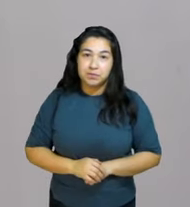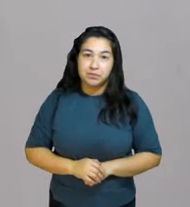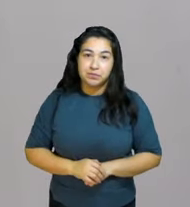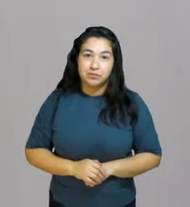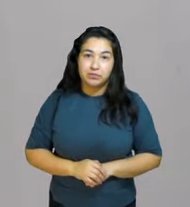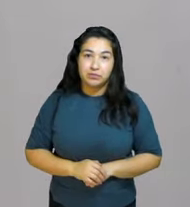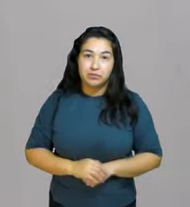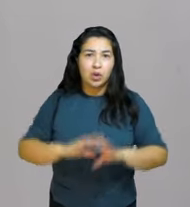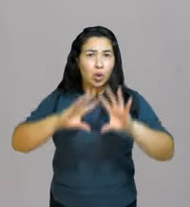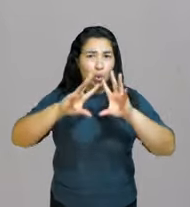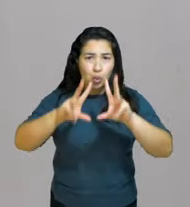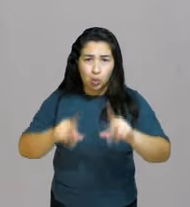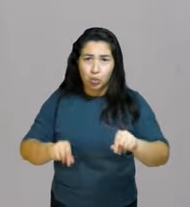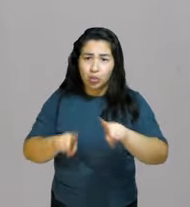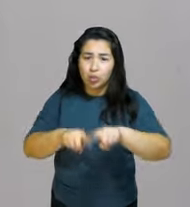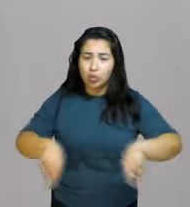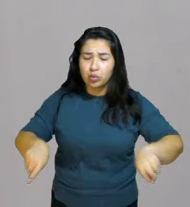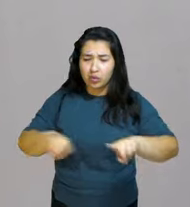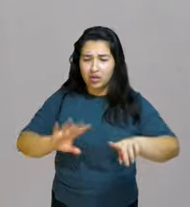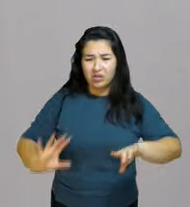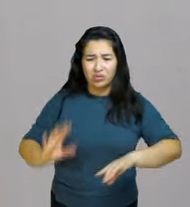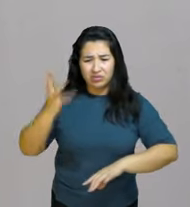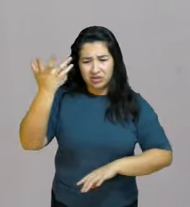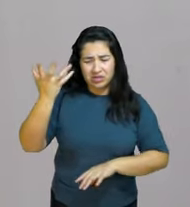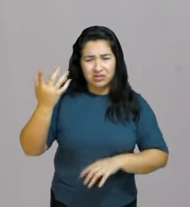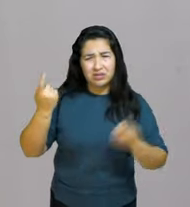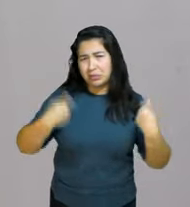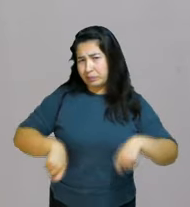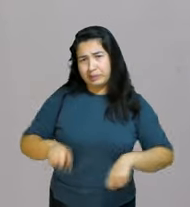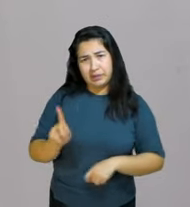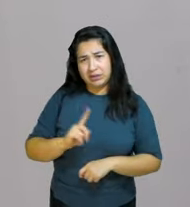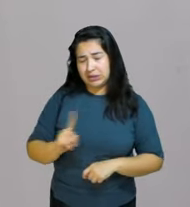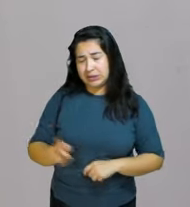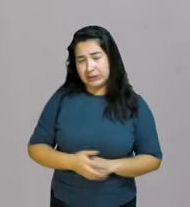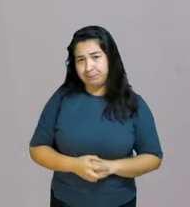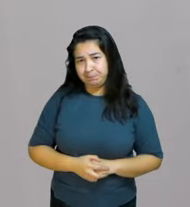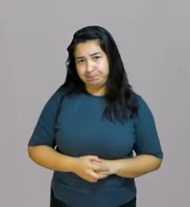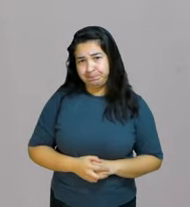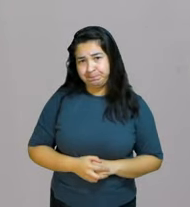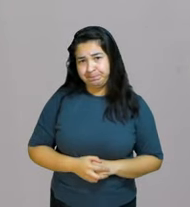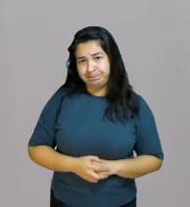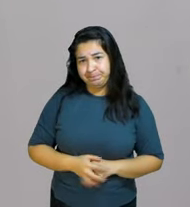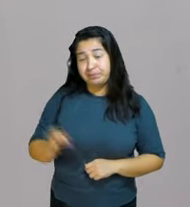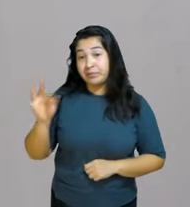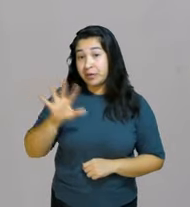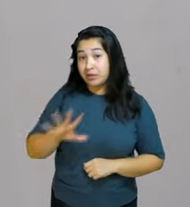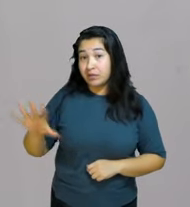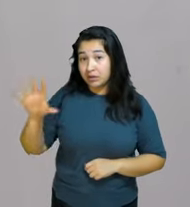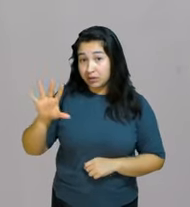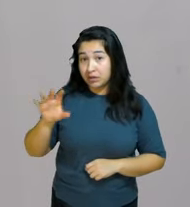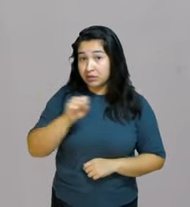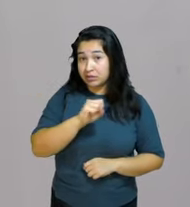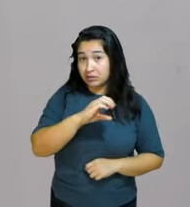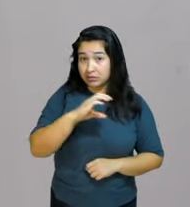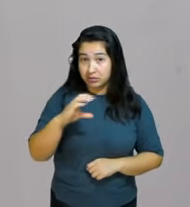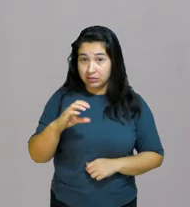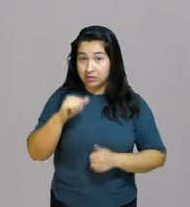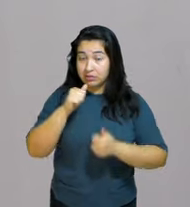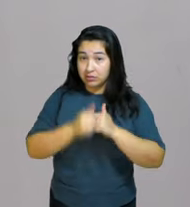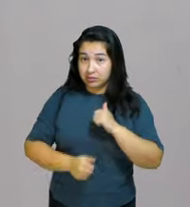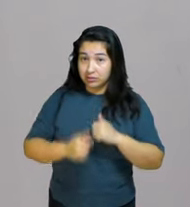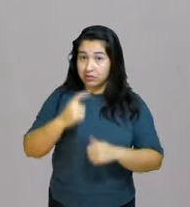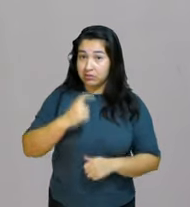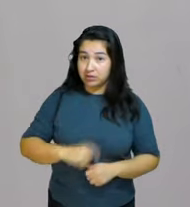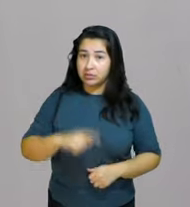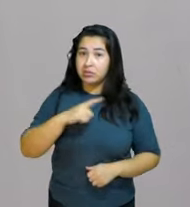Tudo isso que aconteceu é muito desnecessário. A Federação Catarinense de Atletismo, ela tem história.